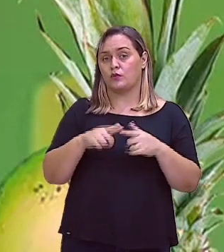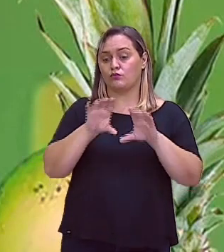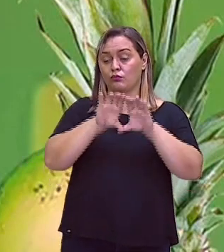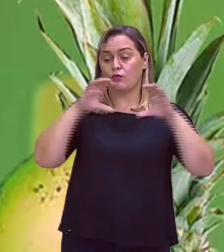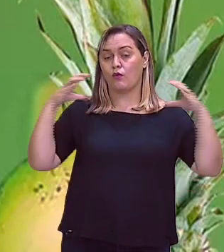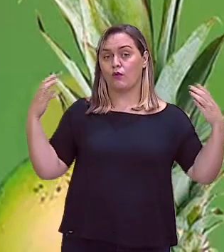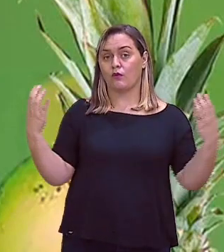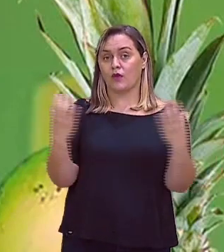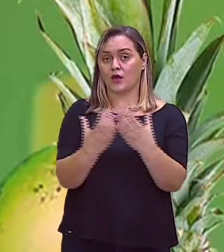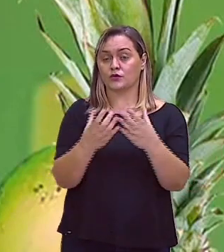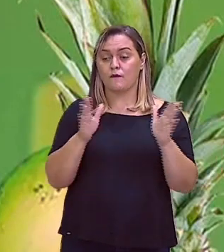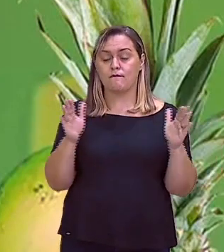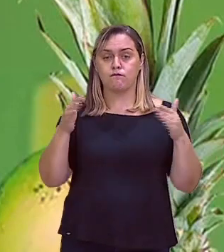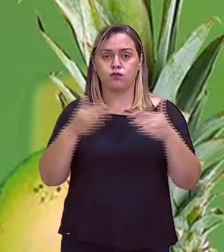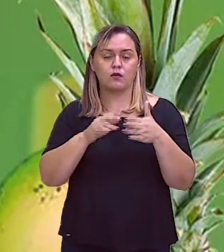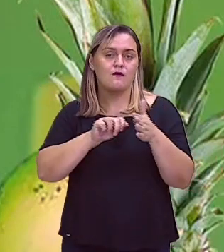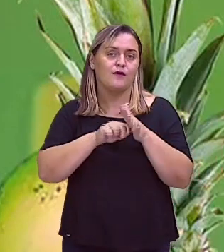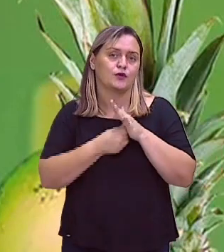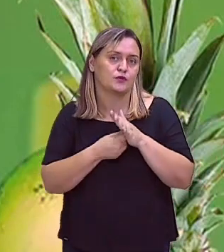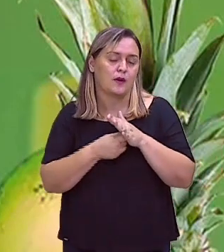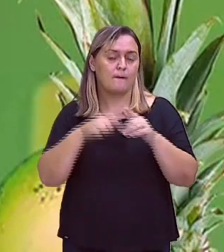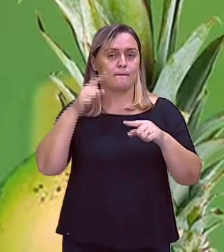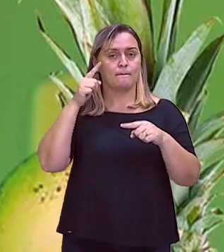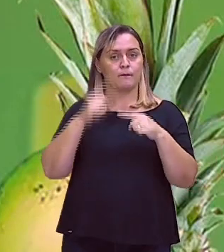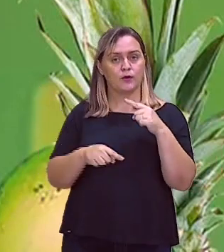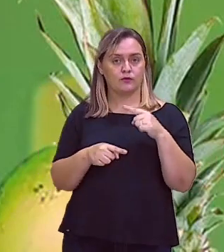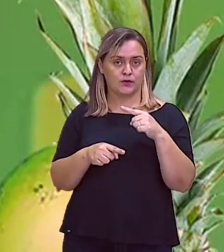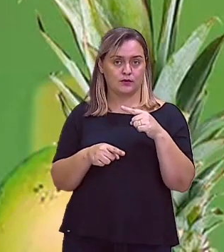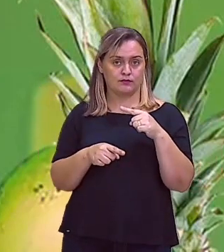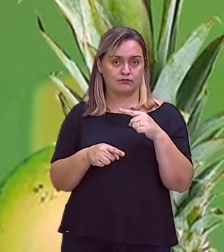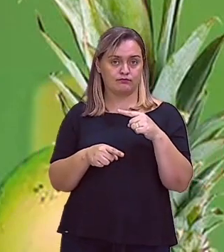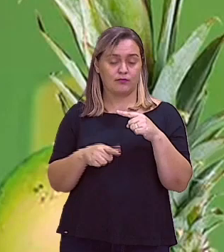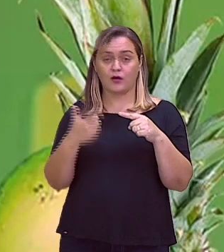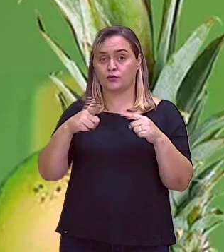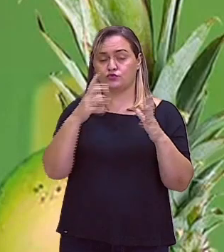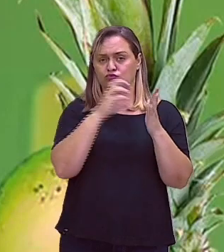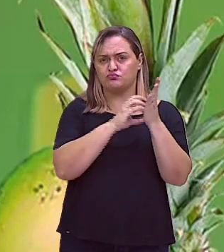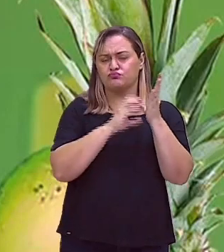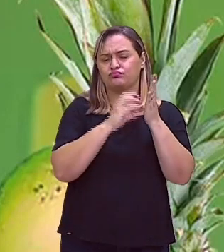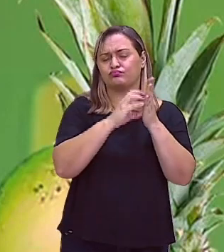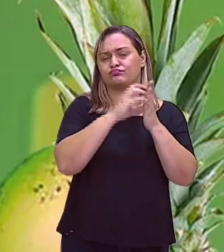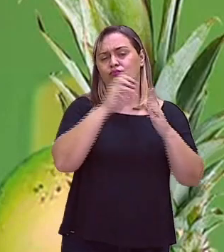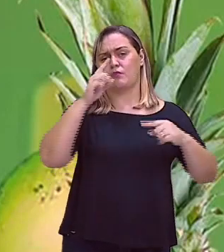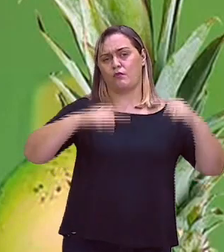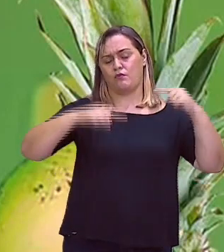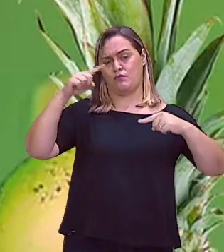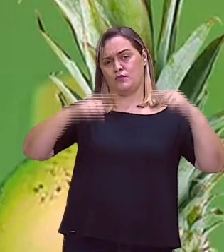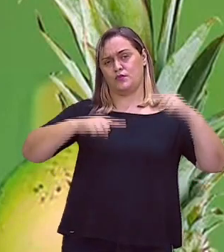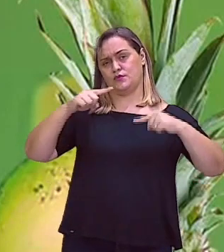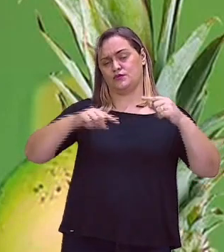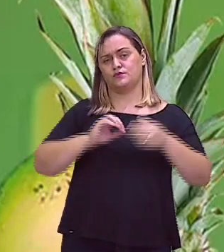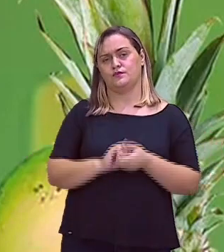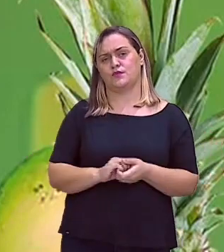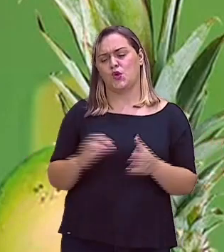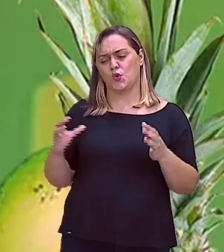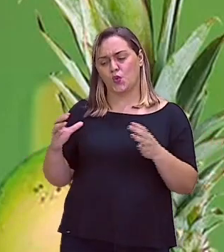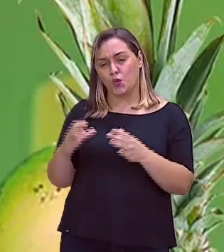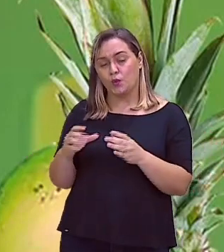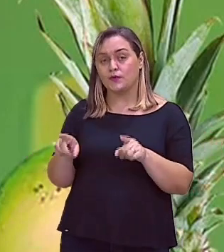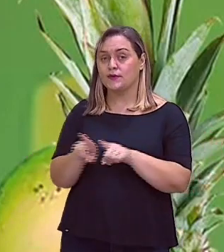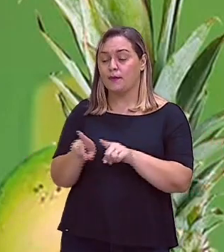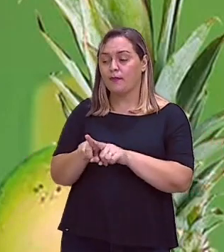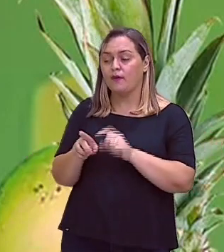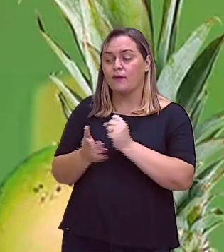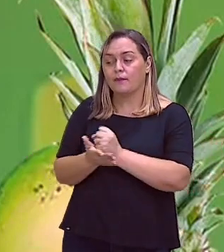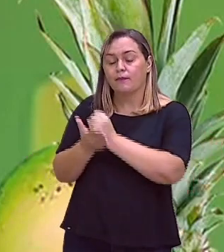proibiu mesmo grupos políticos que apoiaram Vargas foram perseguidos e reprimidos neste período